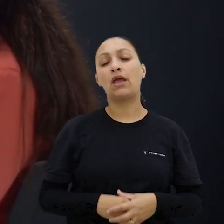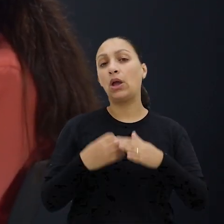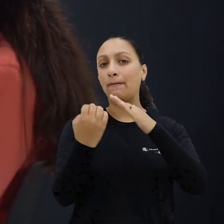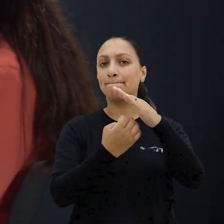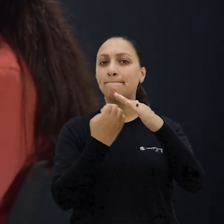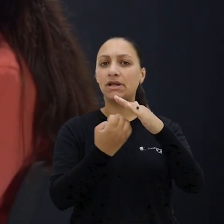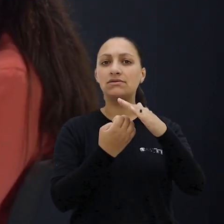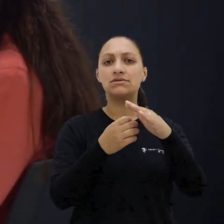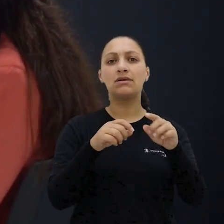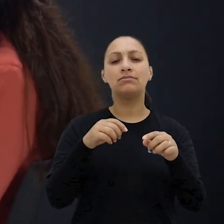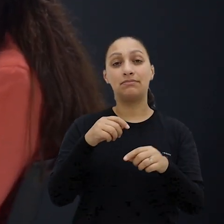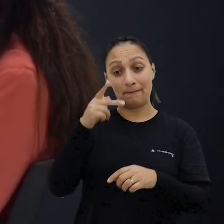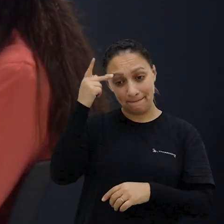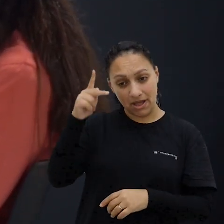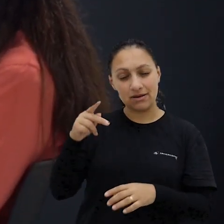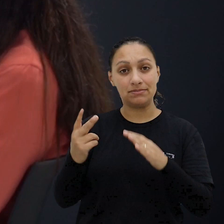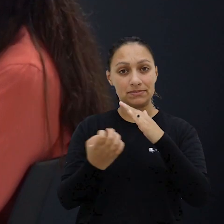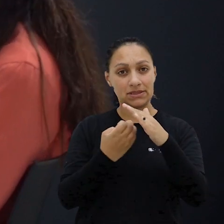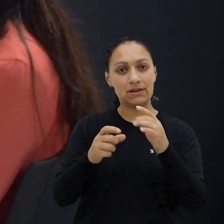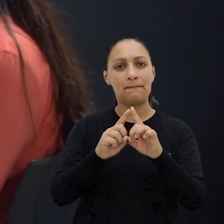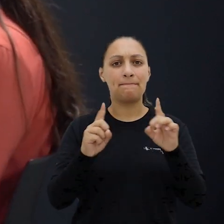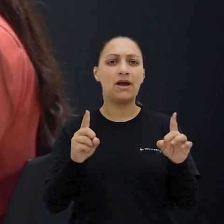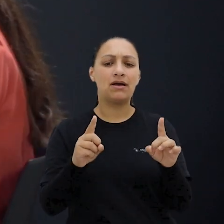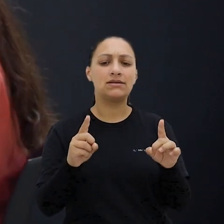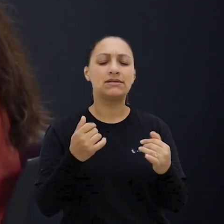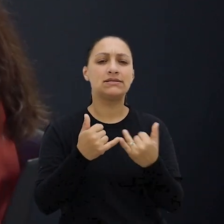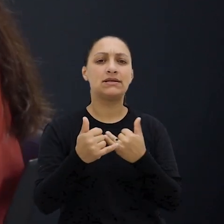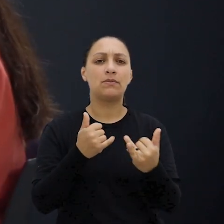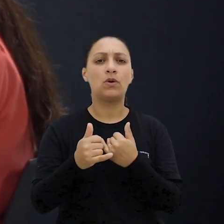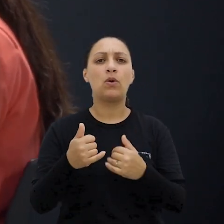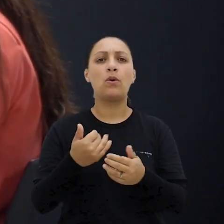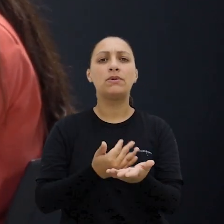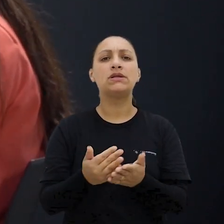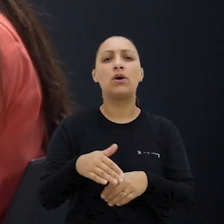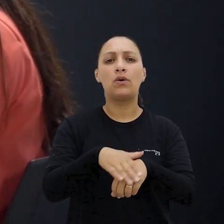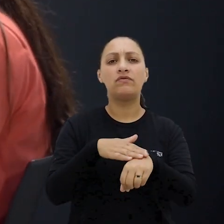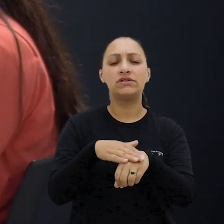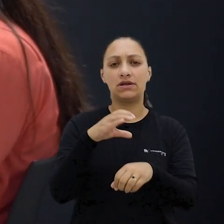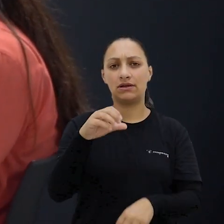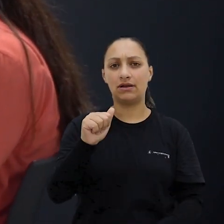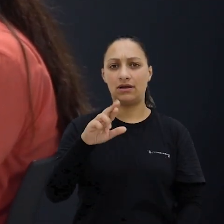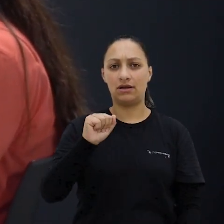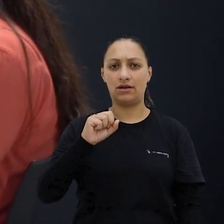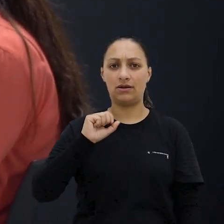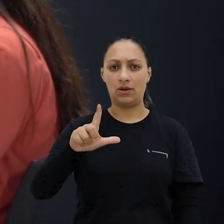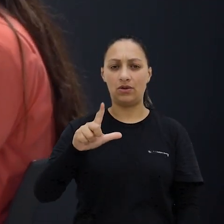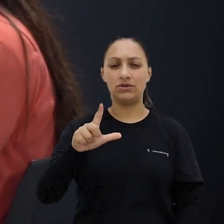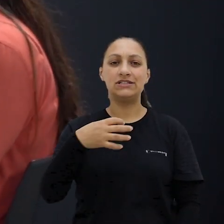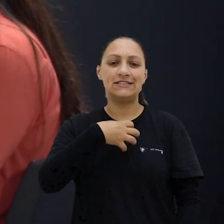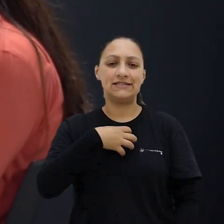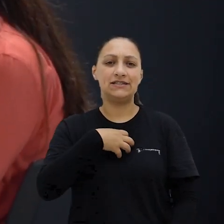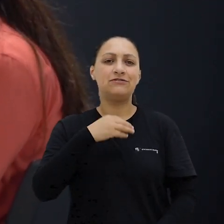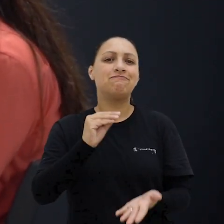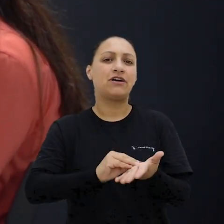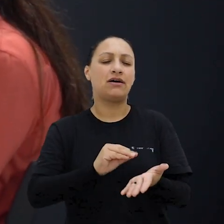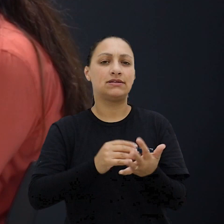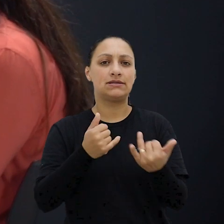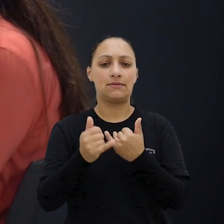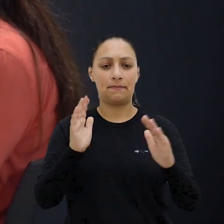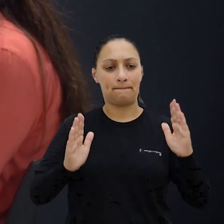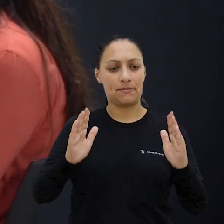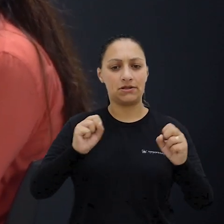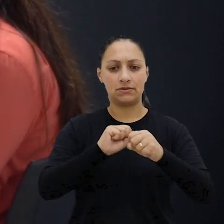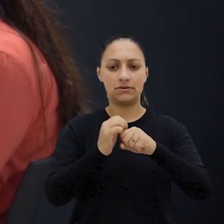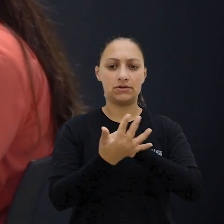e de empresa para empresa, gestora, né? Lembro muito da primeira conversa que eu tive com a Carol e ela disse assim, sinto um pouco de falta, claro, tinha a